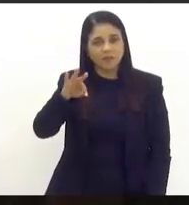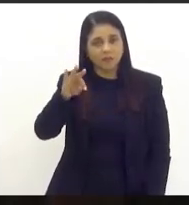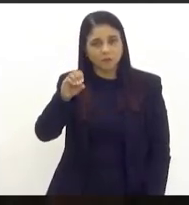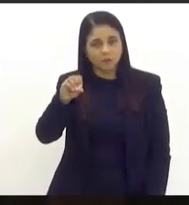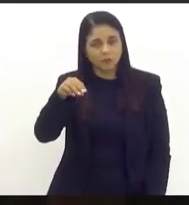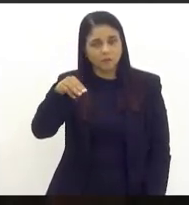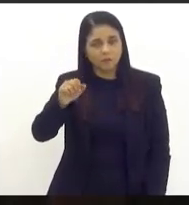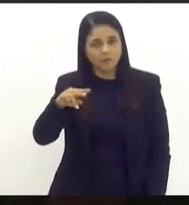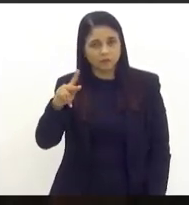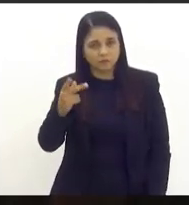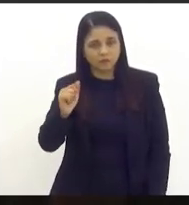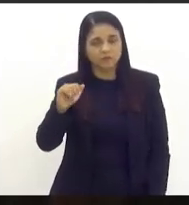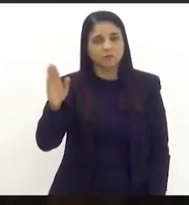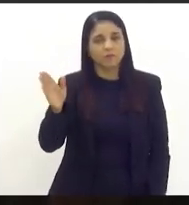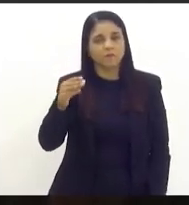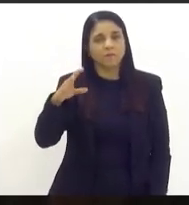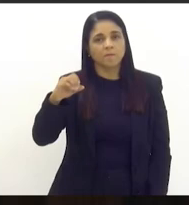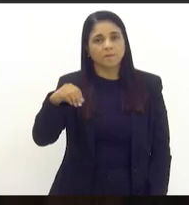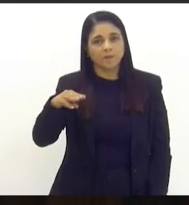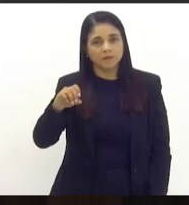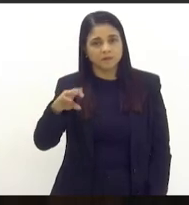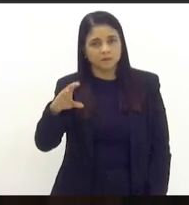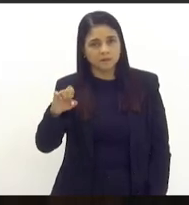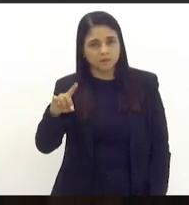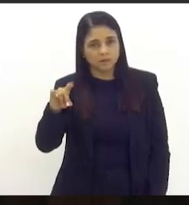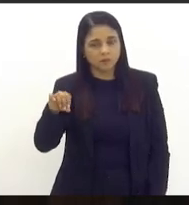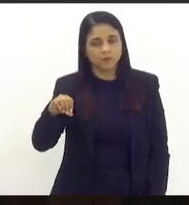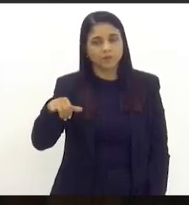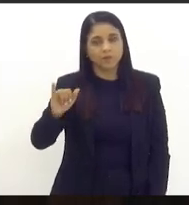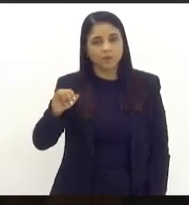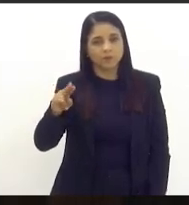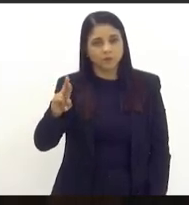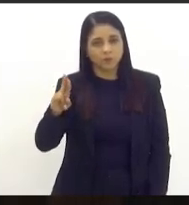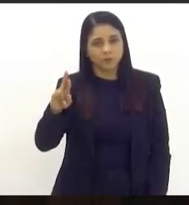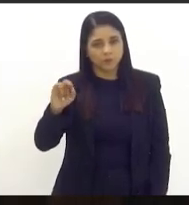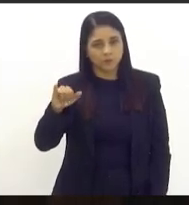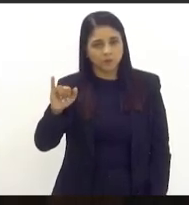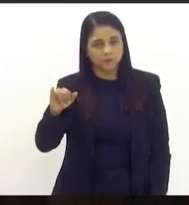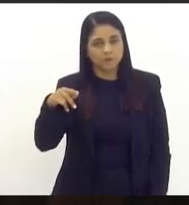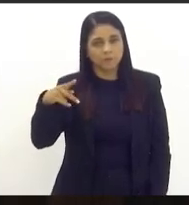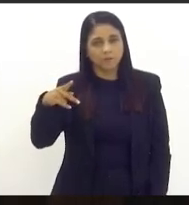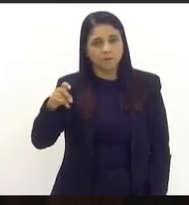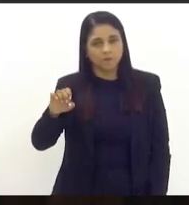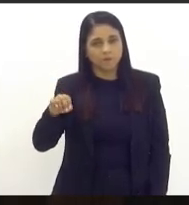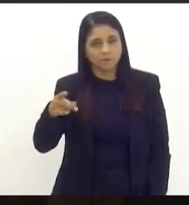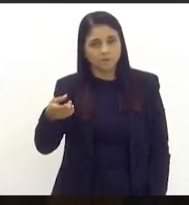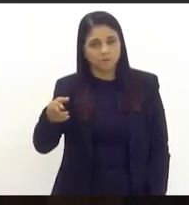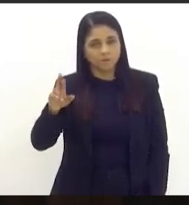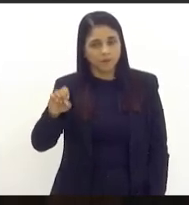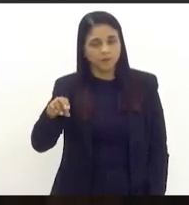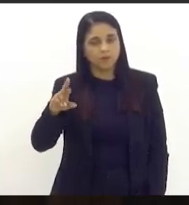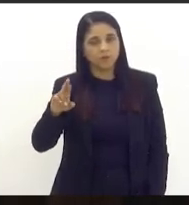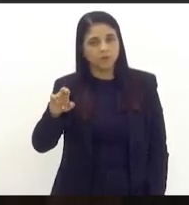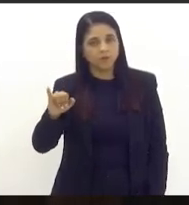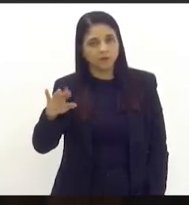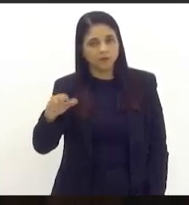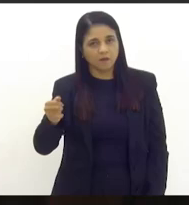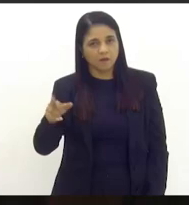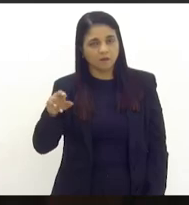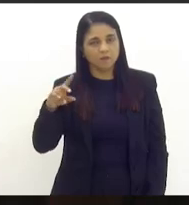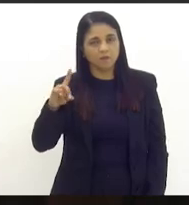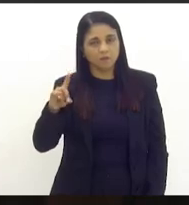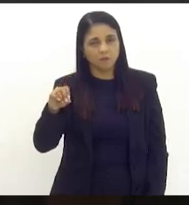Carlos Macedo e Yuri Pedro Ricardo Ricardo Machado Douglas Rua